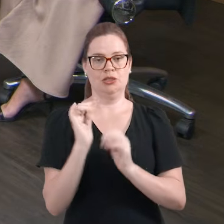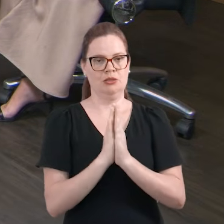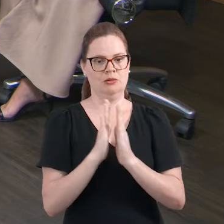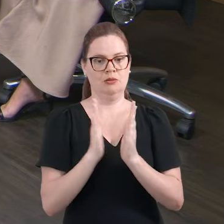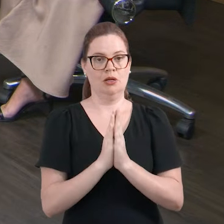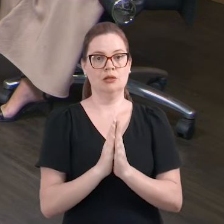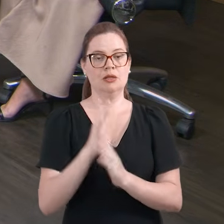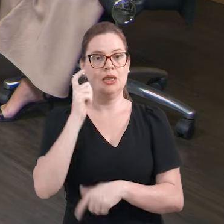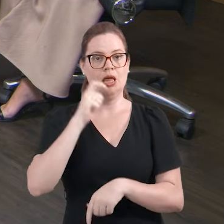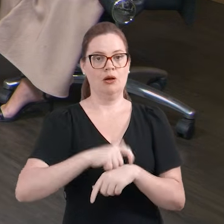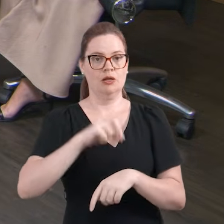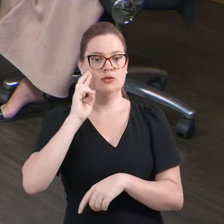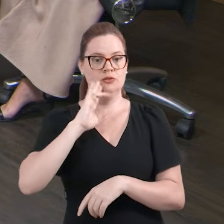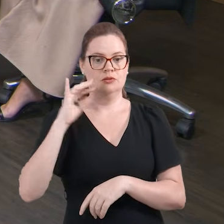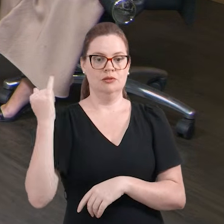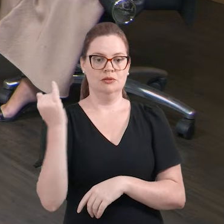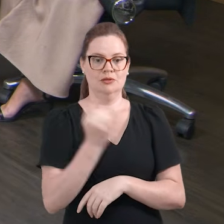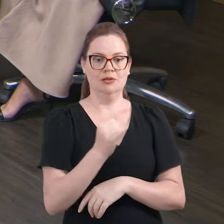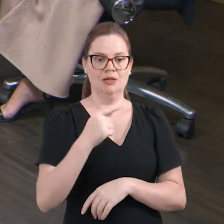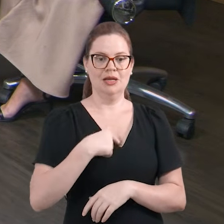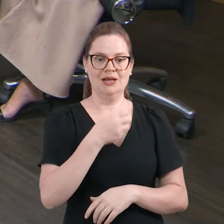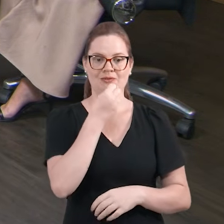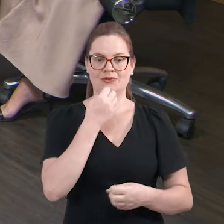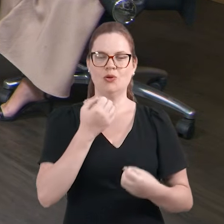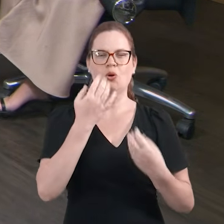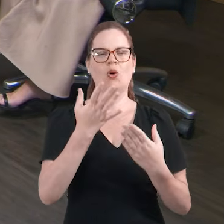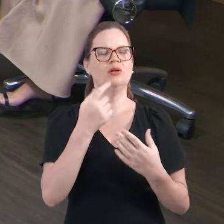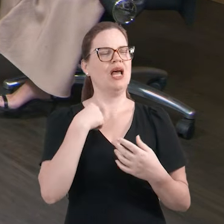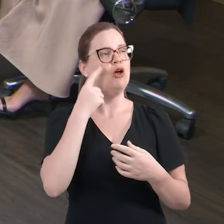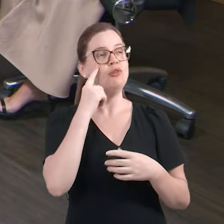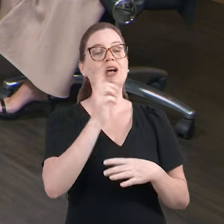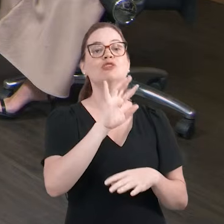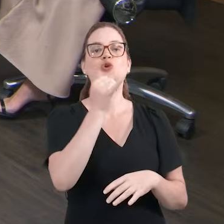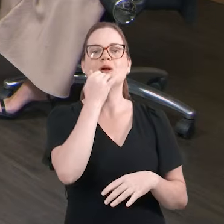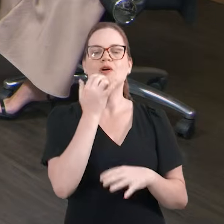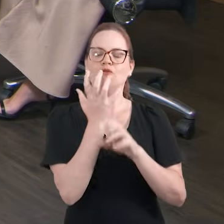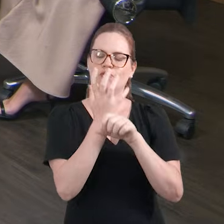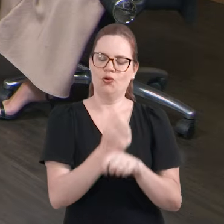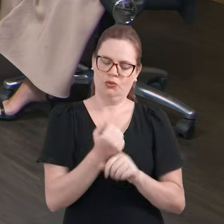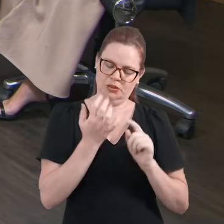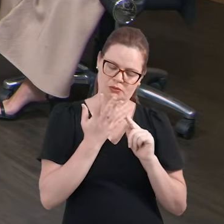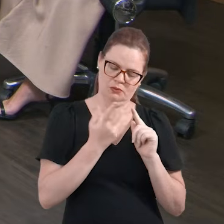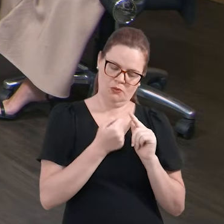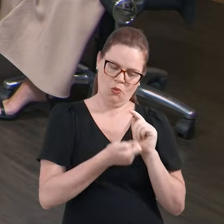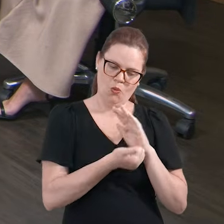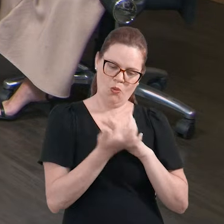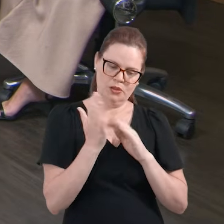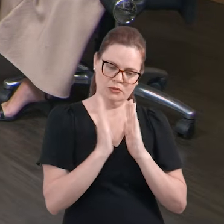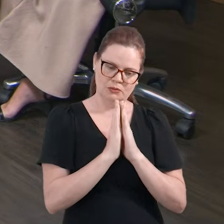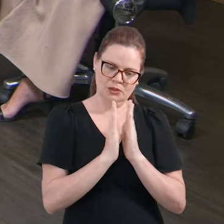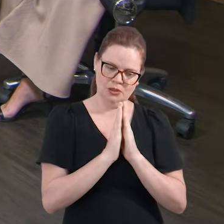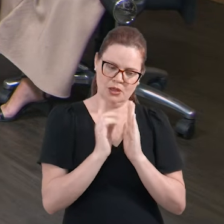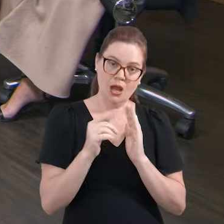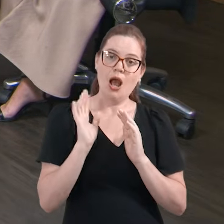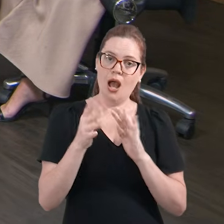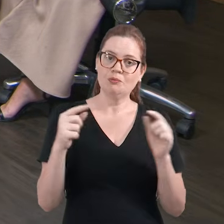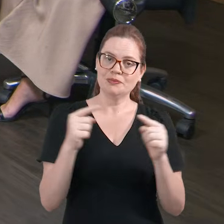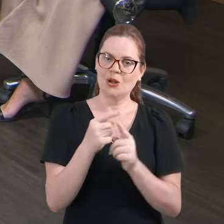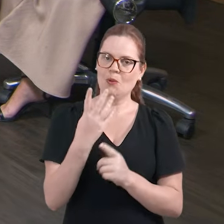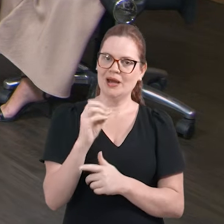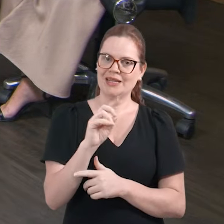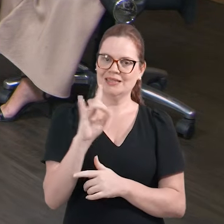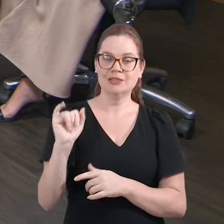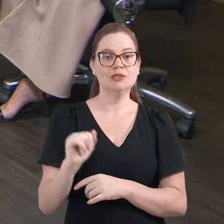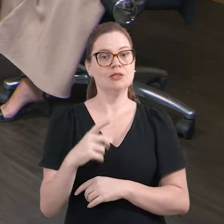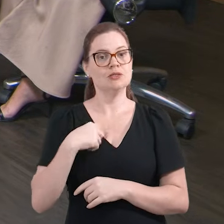o Senhor terminou de falar, eu fui até contar quantos dias eu estava orando. E tinha 40 dias. Aí eu falei: amém. E o Senhor